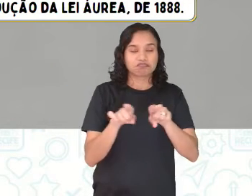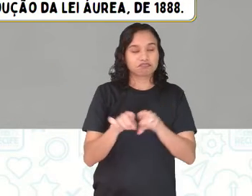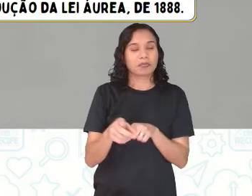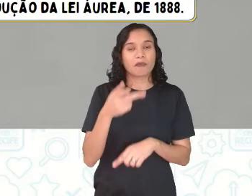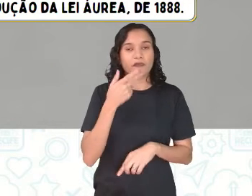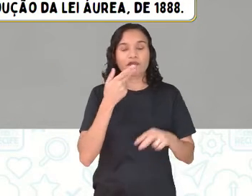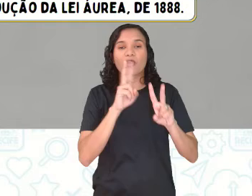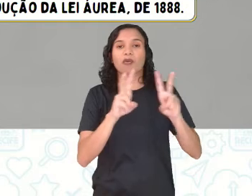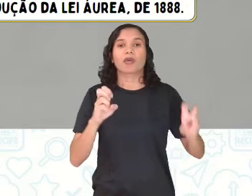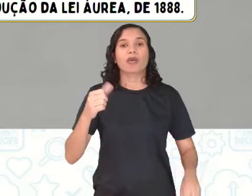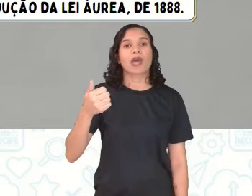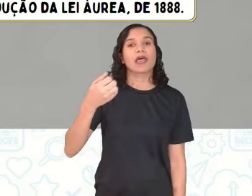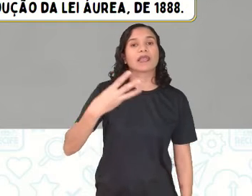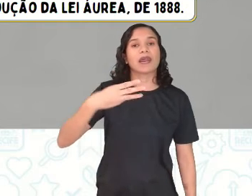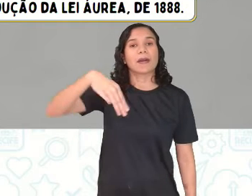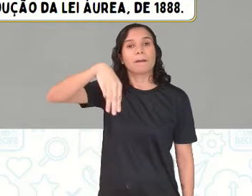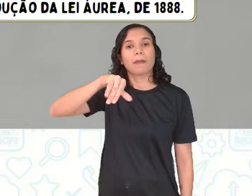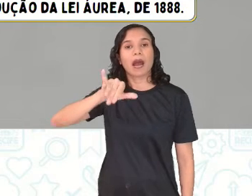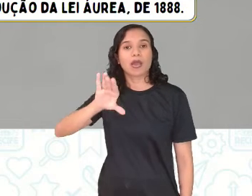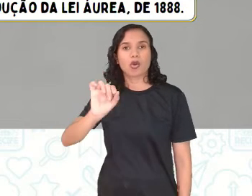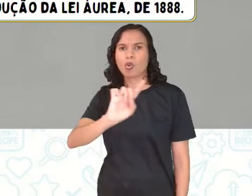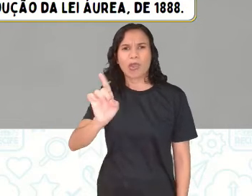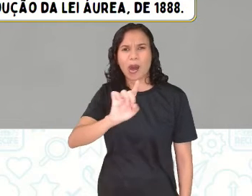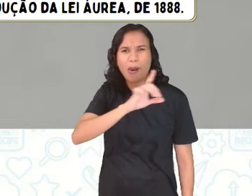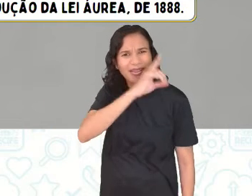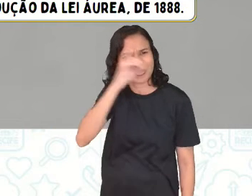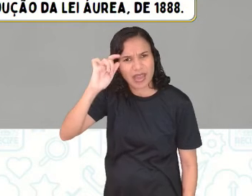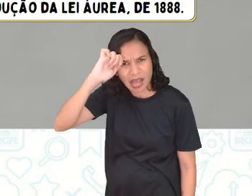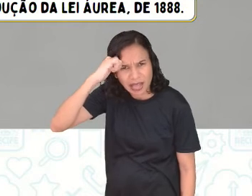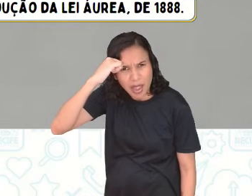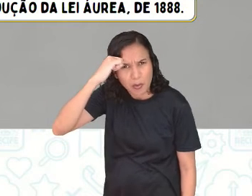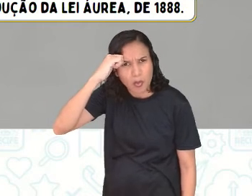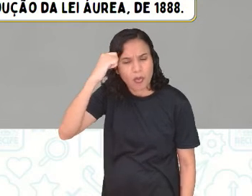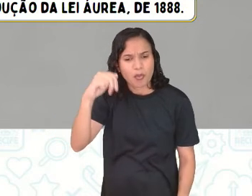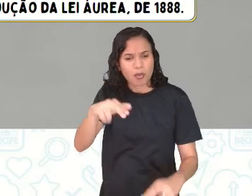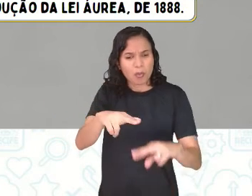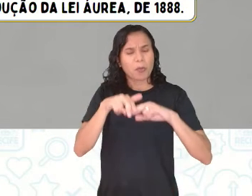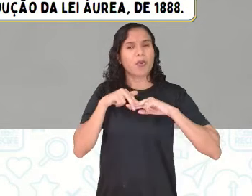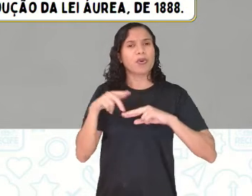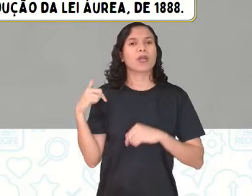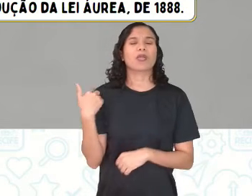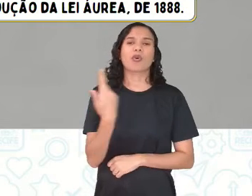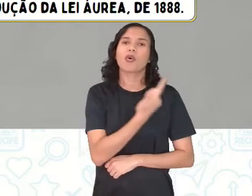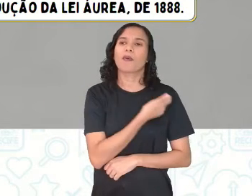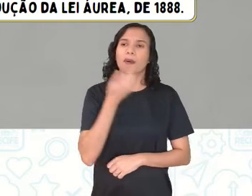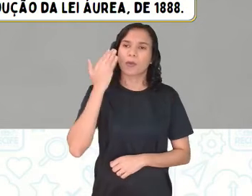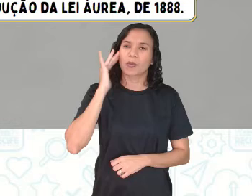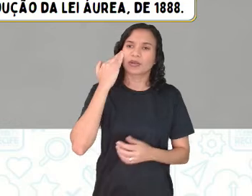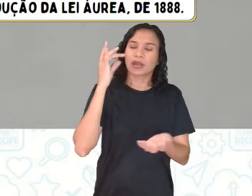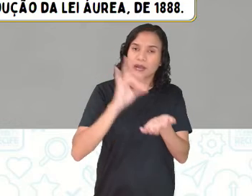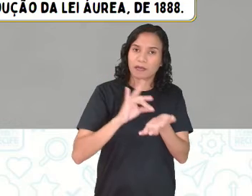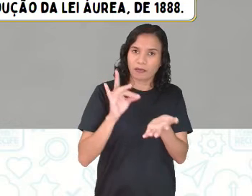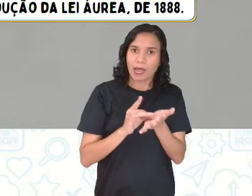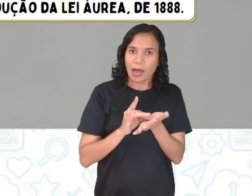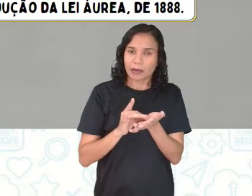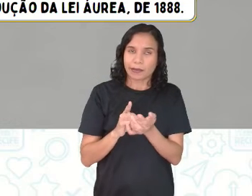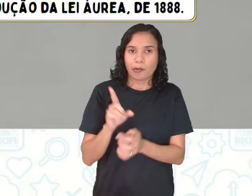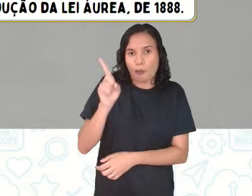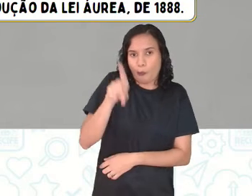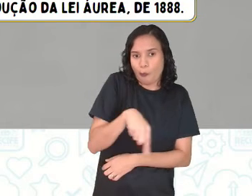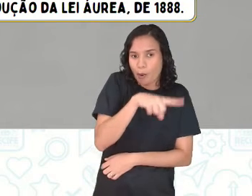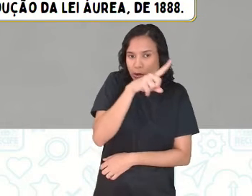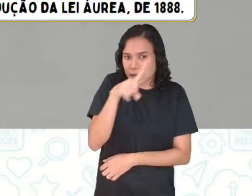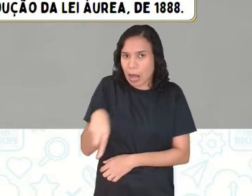questão que o 13 de maio não é dia de negro. Por quê, né? Porque a gente vai entender que essa abolição da escravidão,